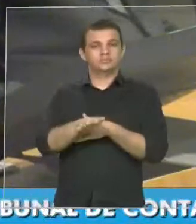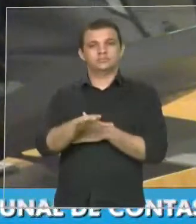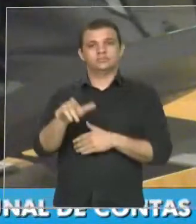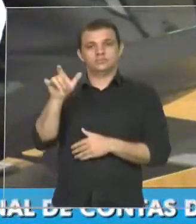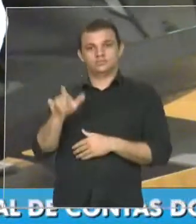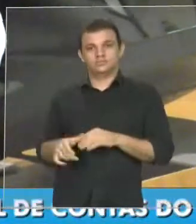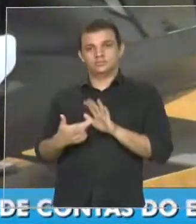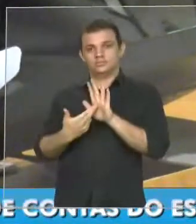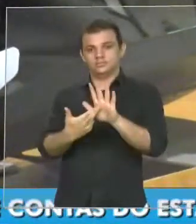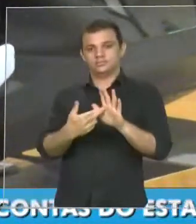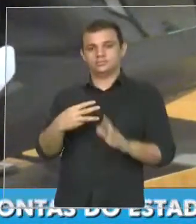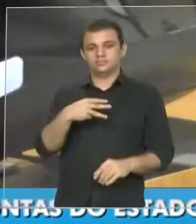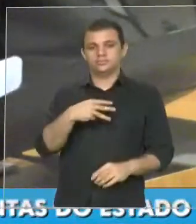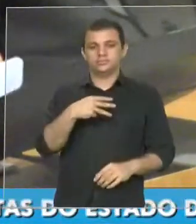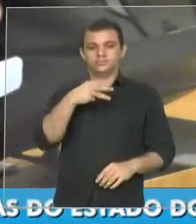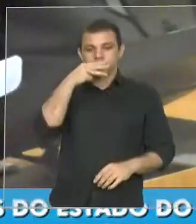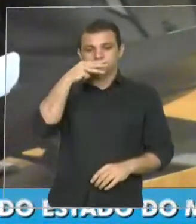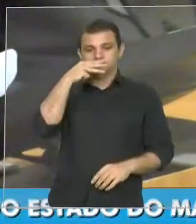Humberto Coutinho, que